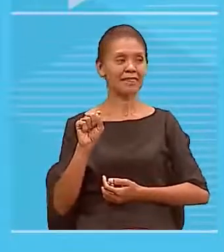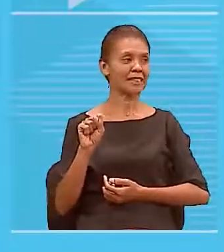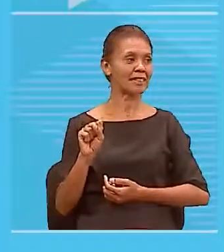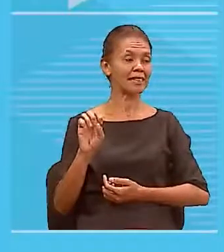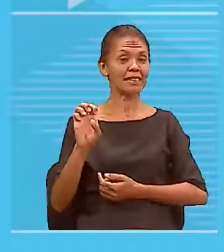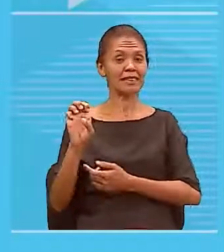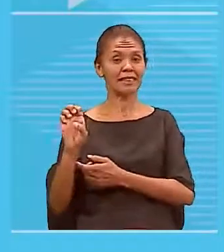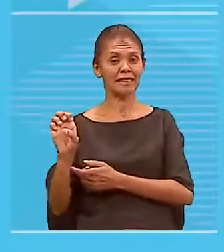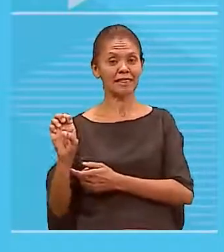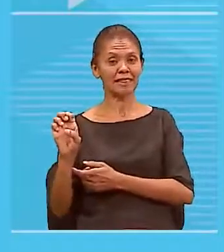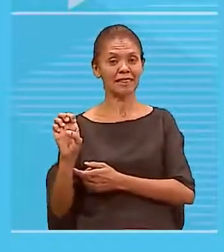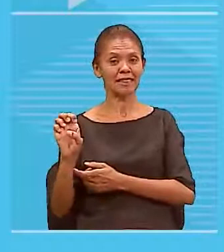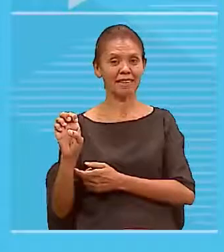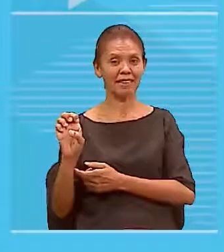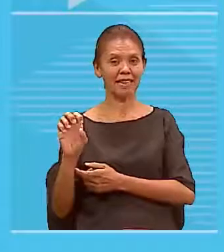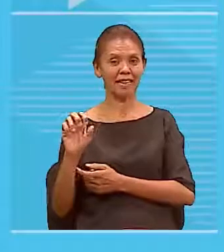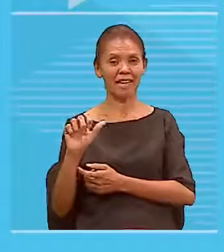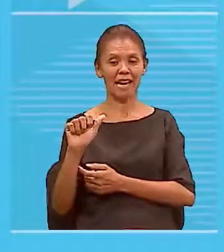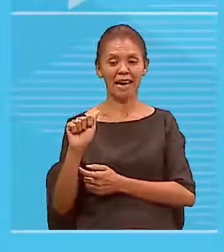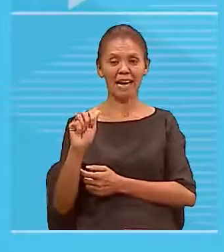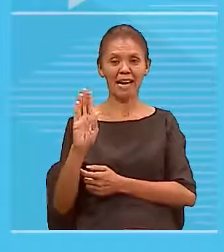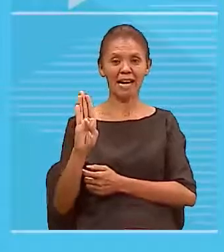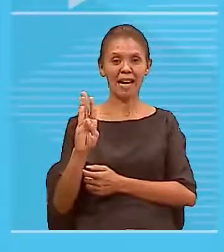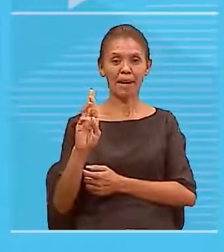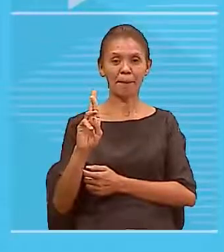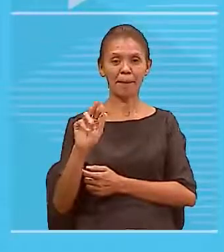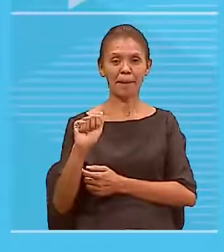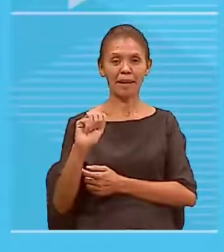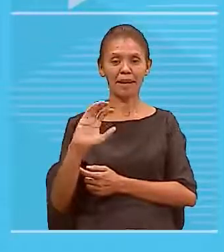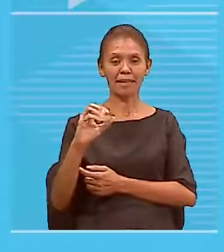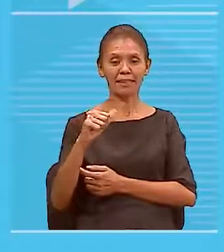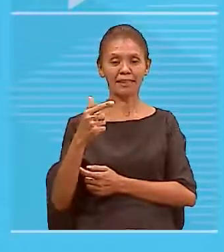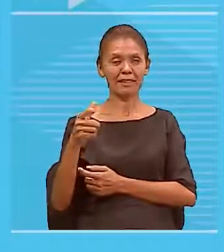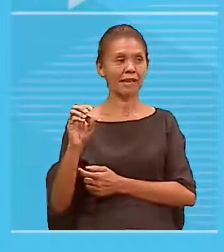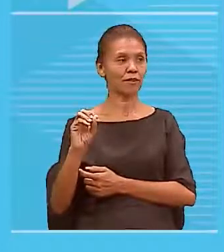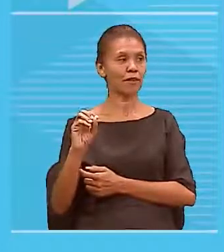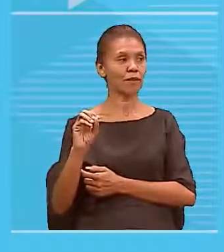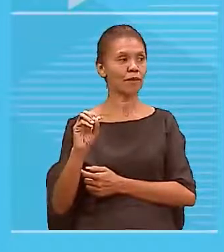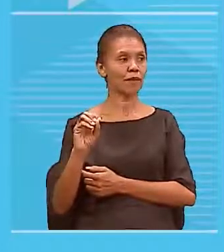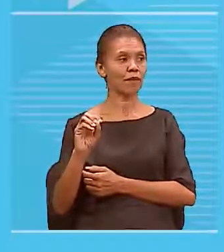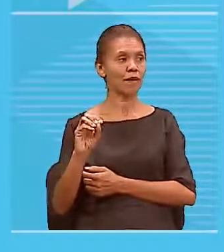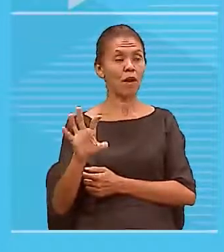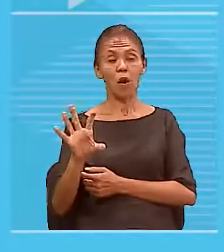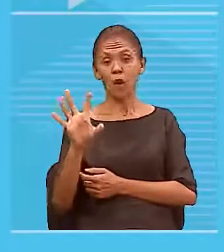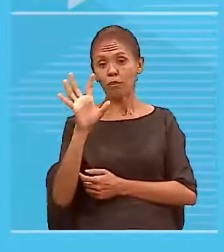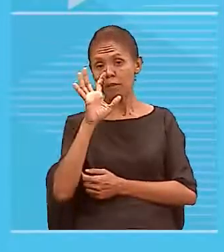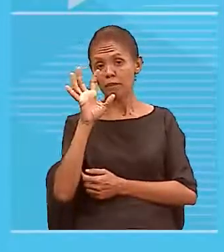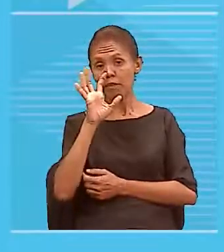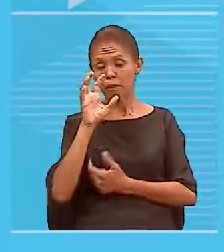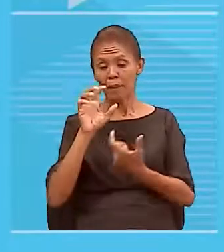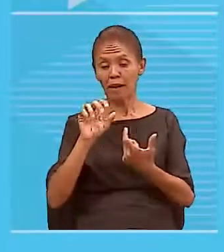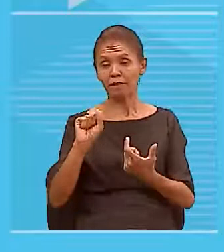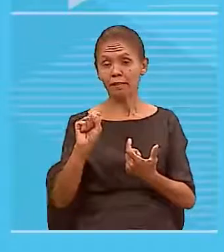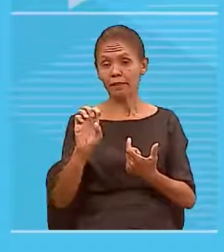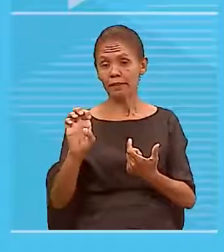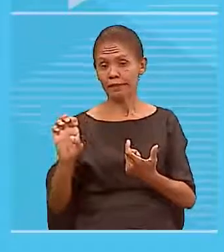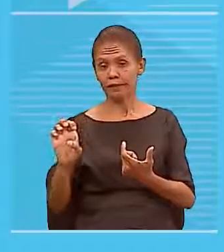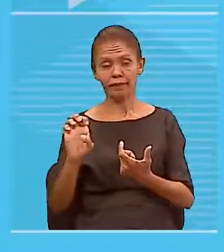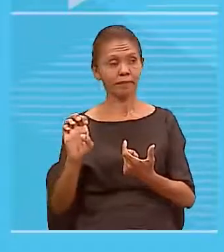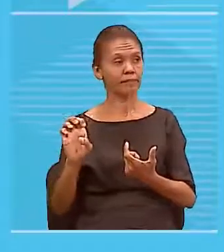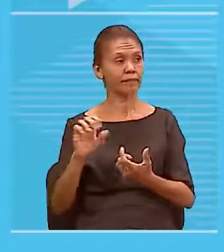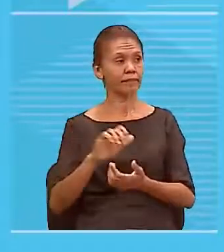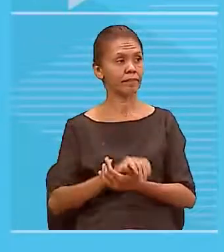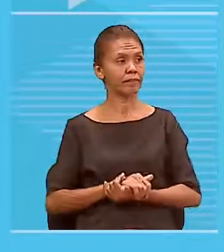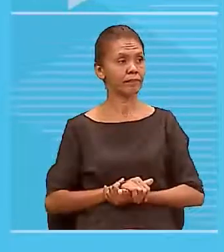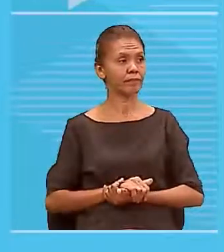e volta simultaneamente beleza a professora entendi se